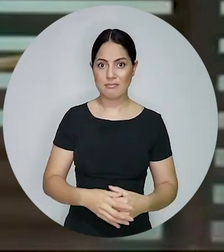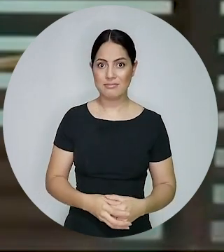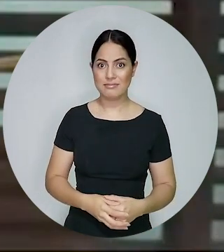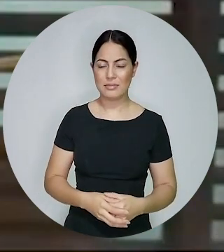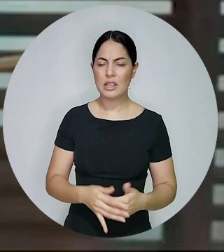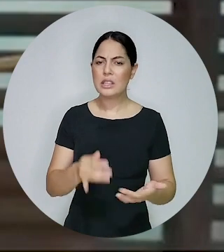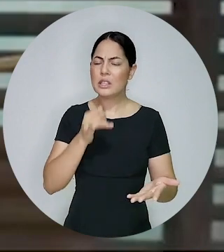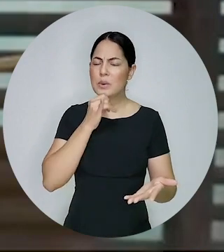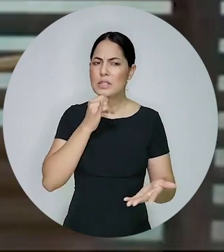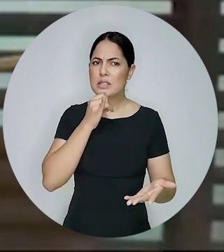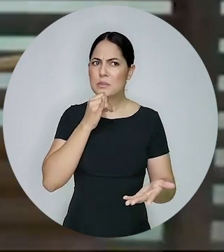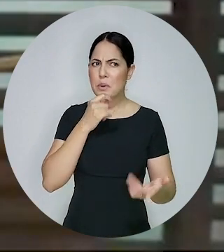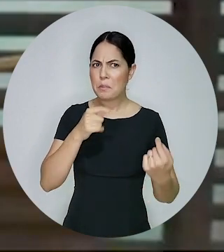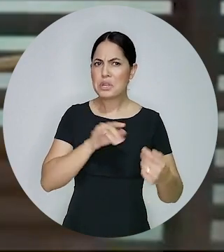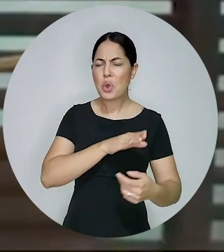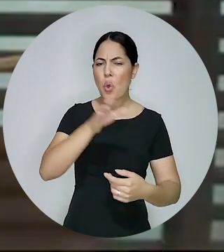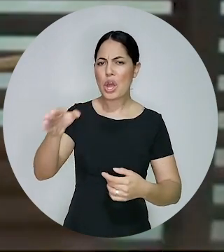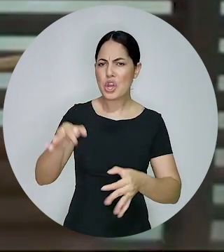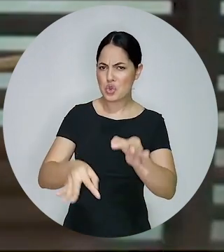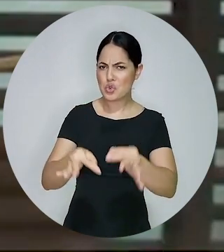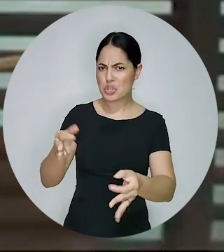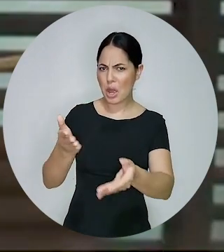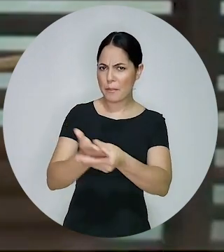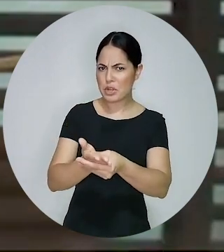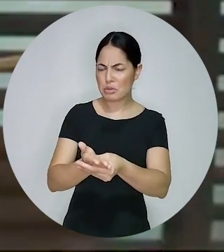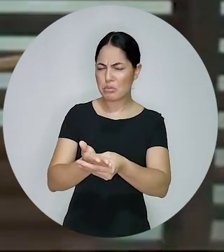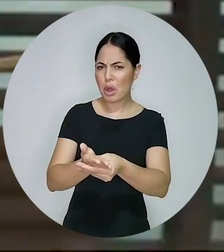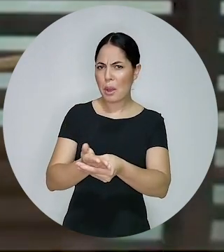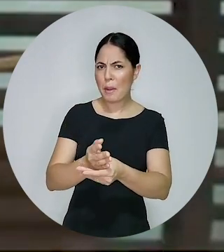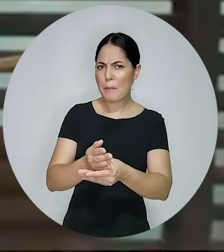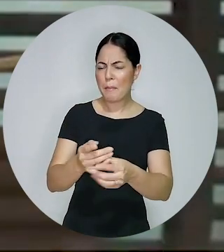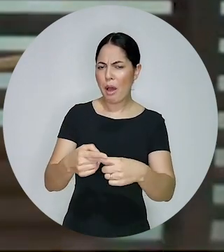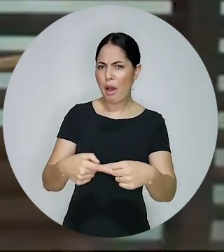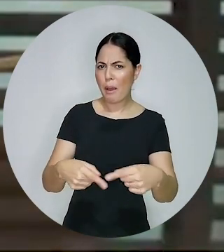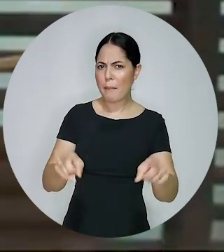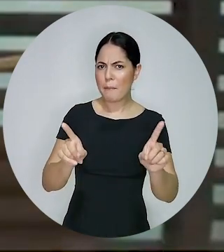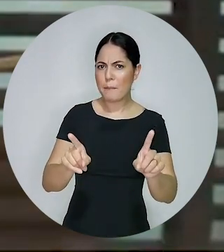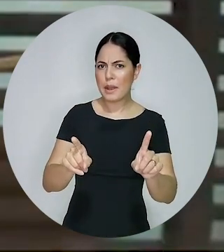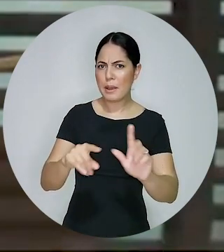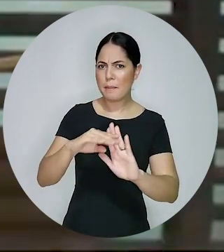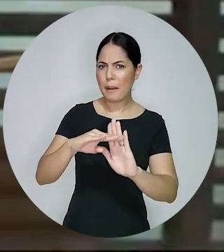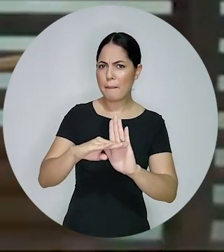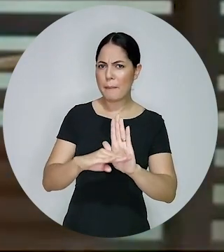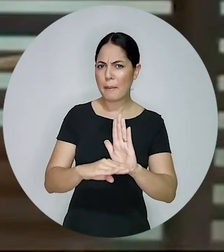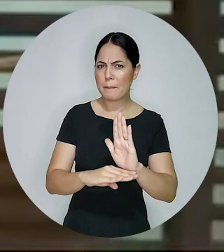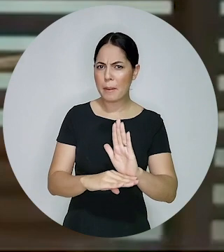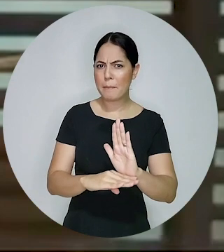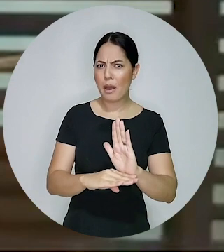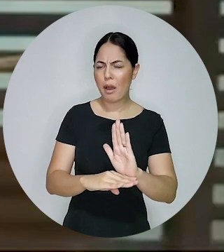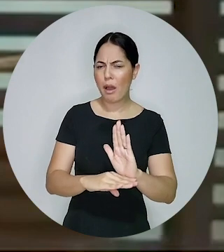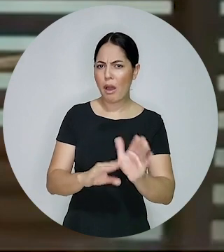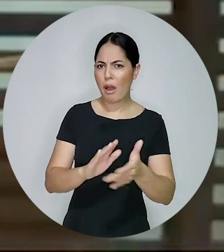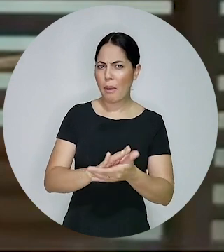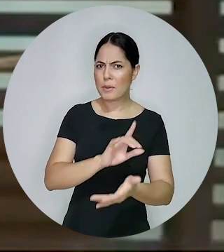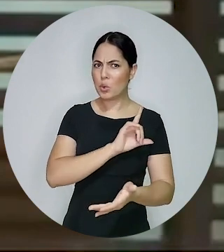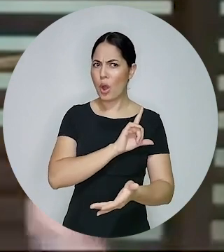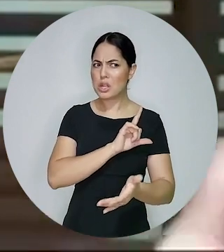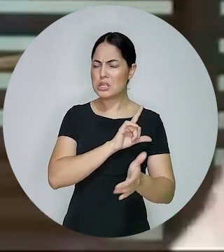numa atuação extrajudicial. Eu não preciso ir ao judiciário para fazer um pacto pré-nupcial e eu não preciso